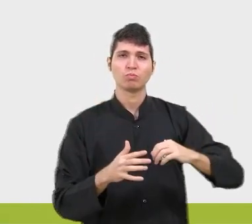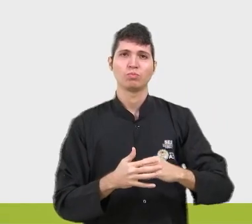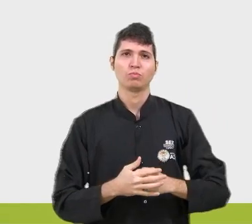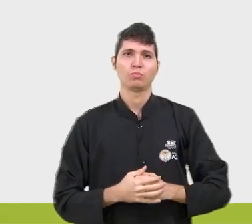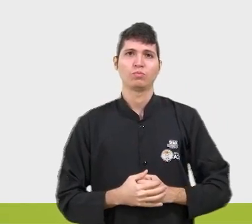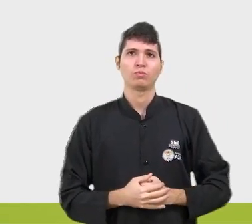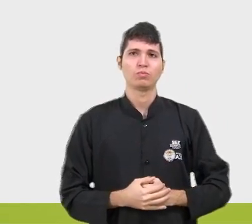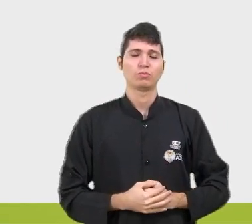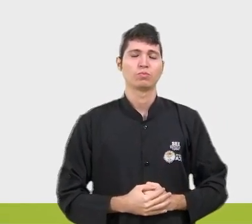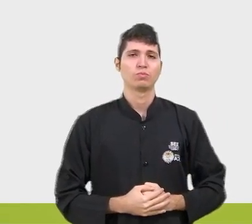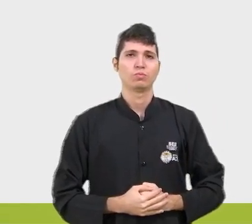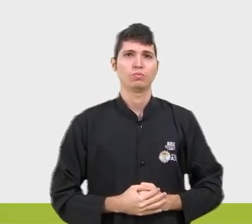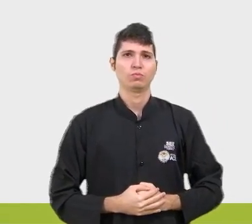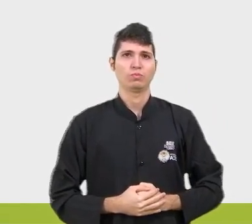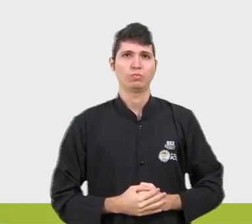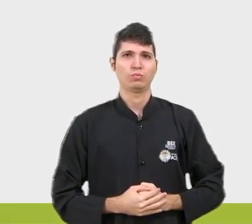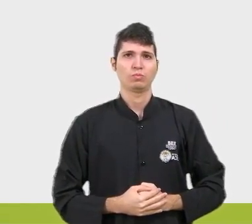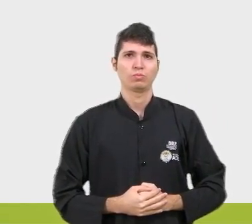país, tá?